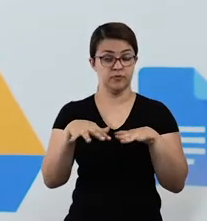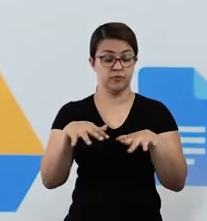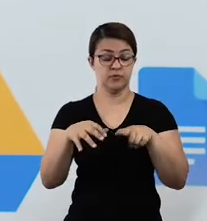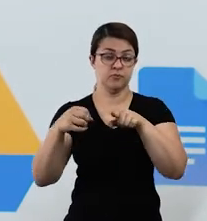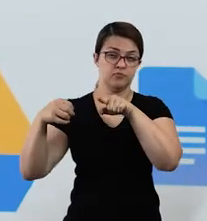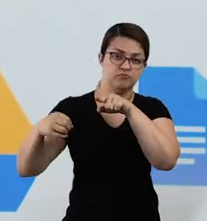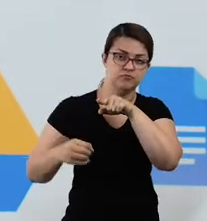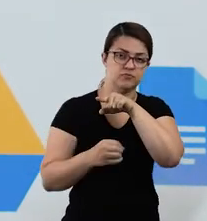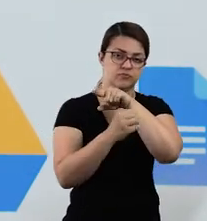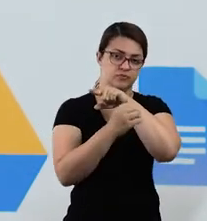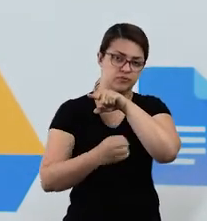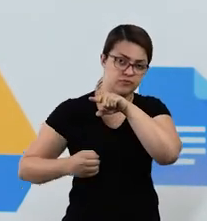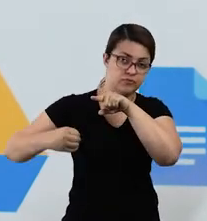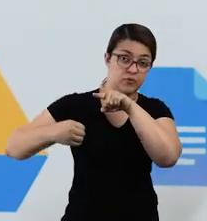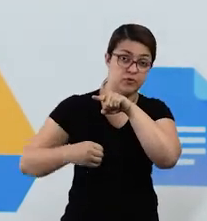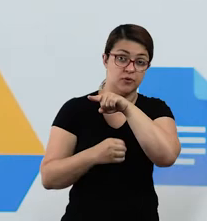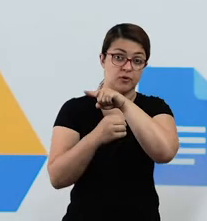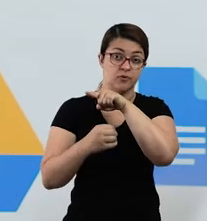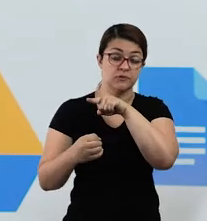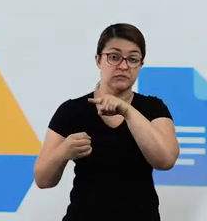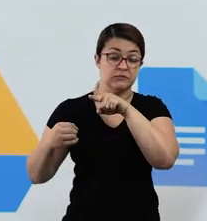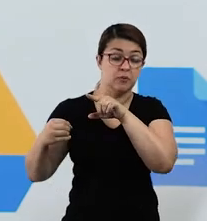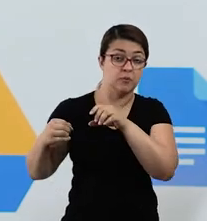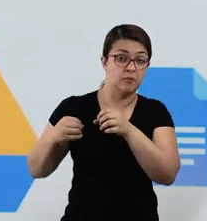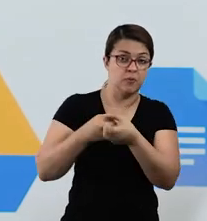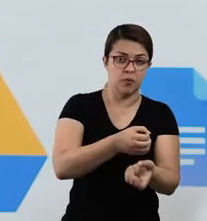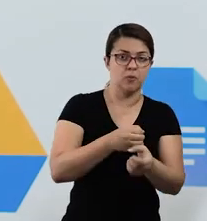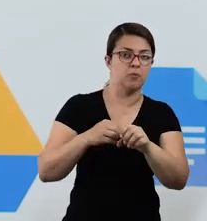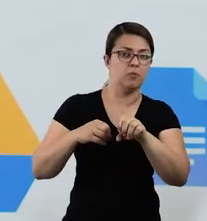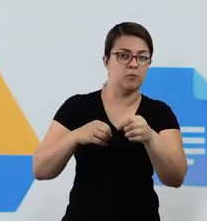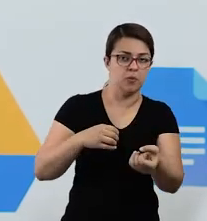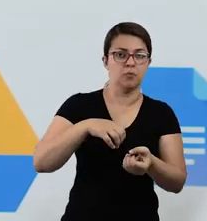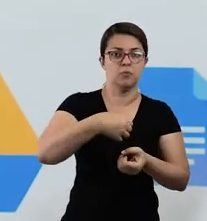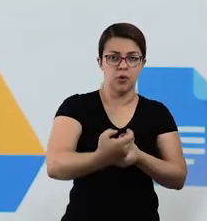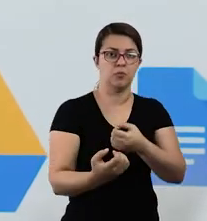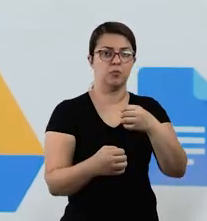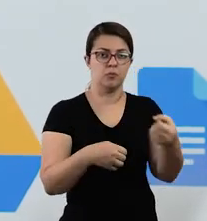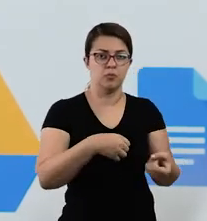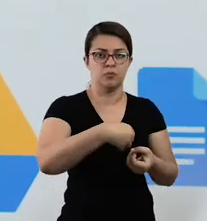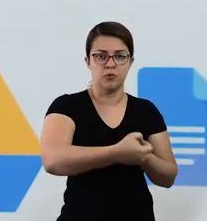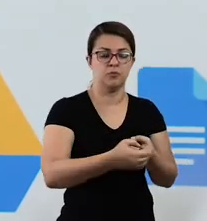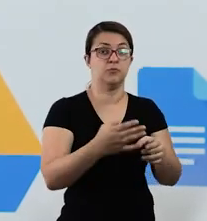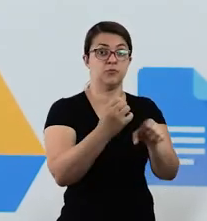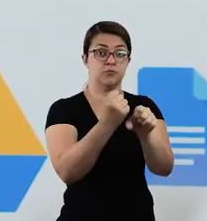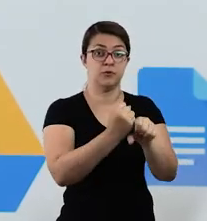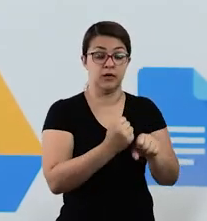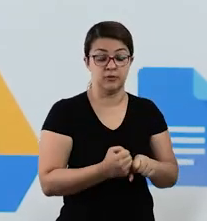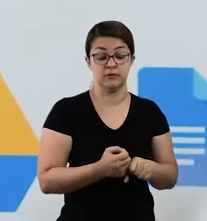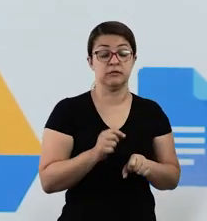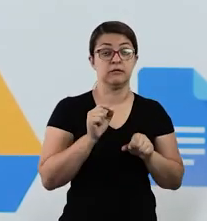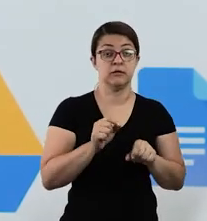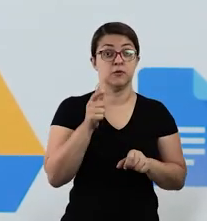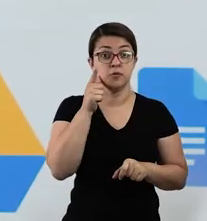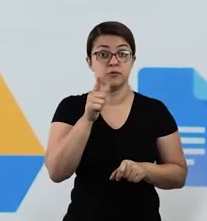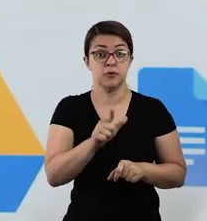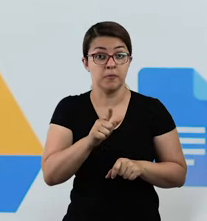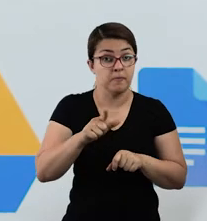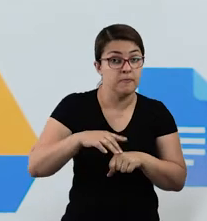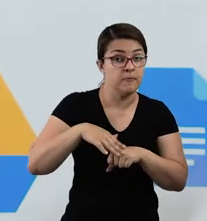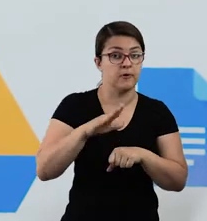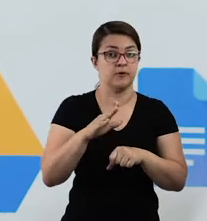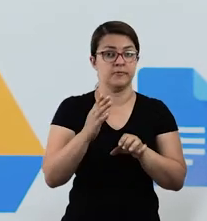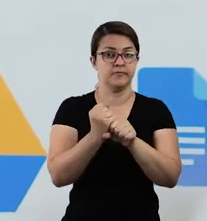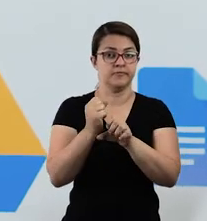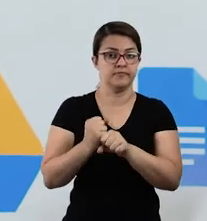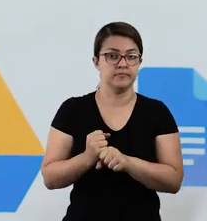pêndulo, tá? E a cada vez que vocês forem derrubando, vocês fazem a somatória. E aí no final vocês veem quem faz mais pontos, tá? Essa